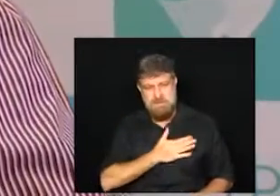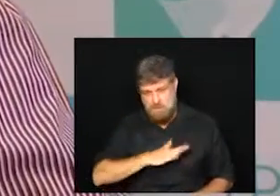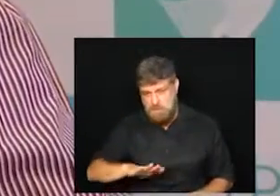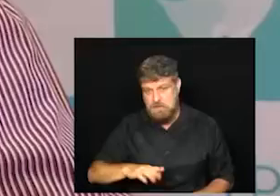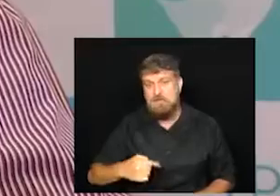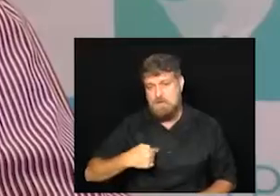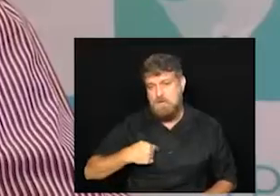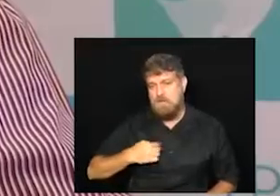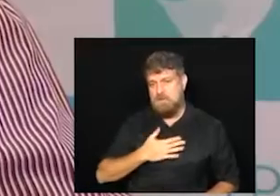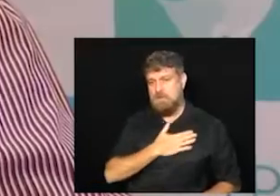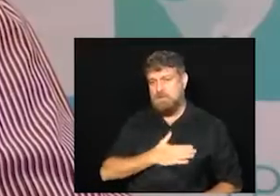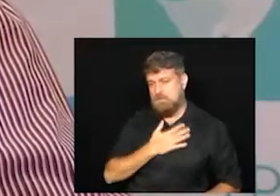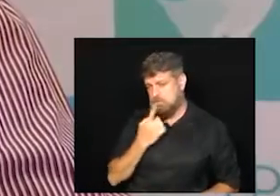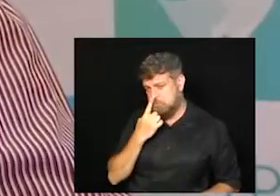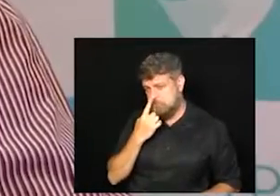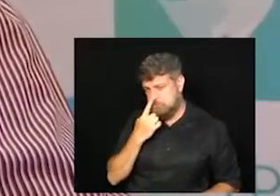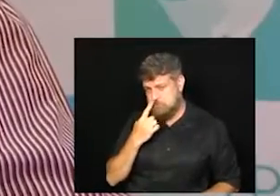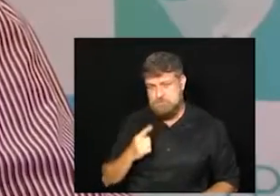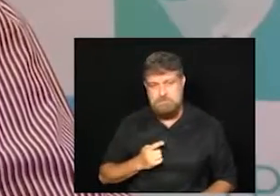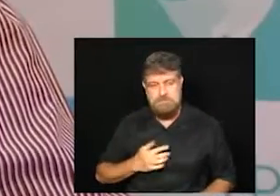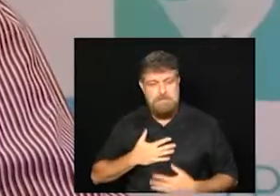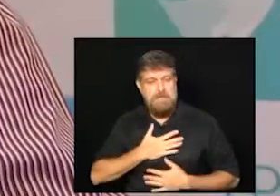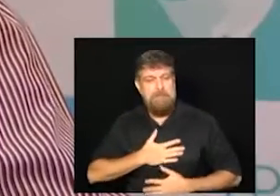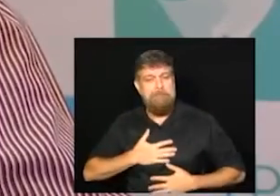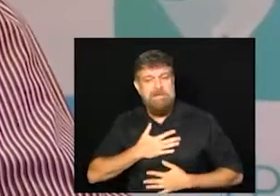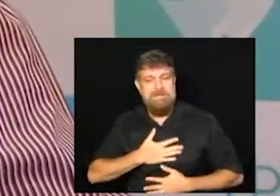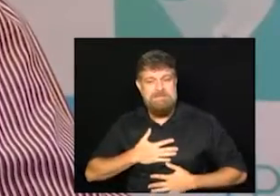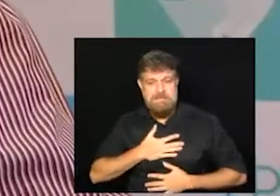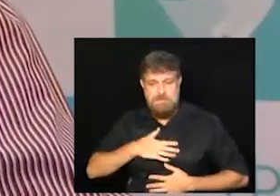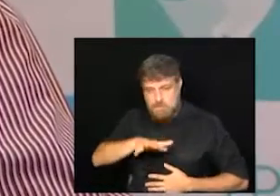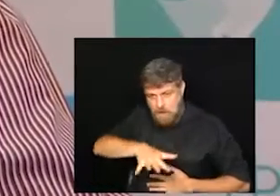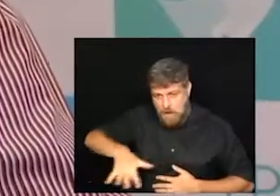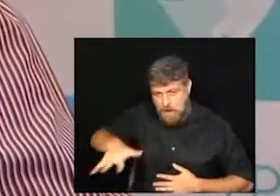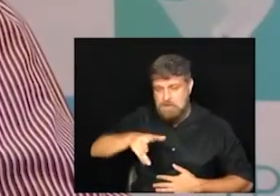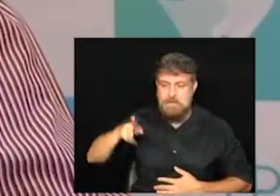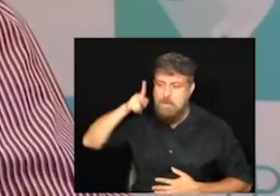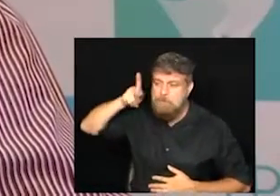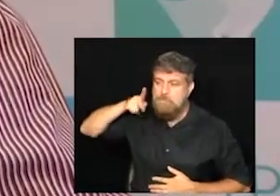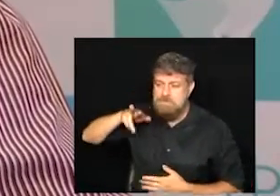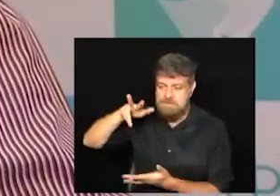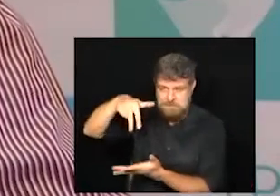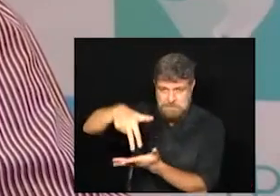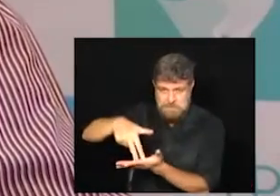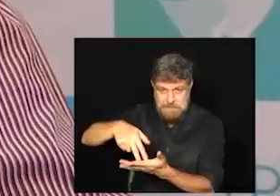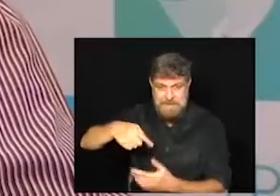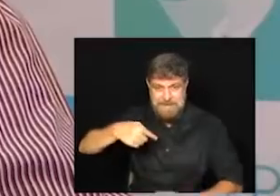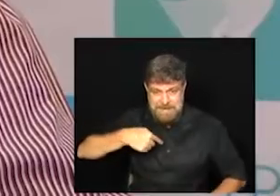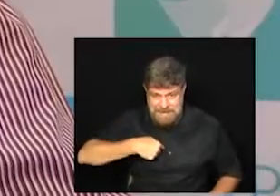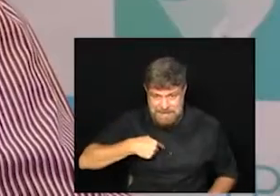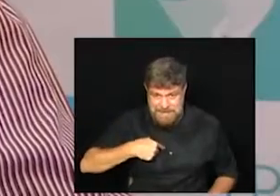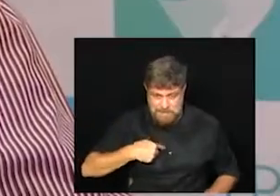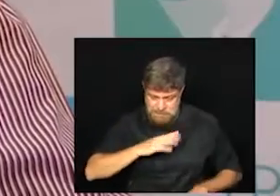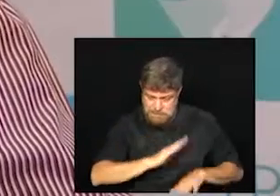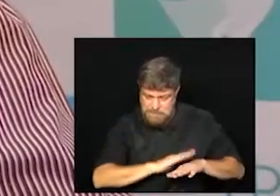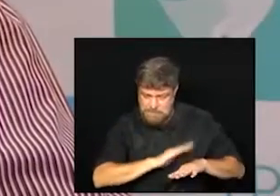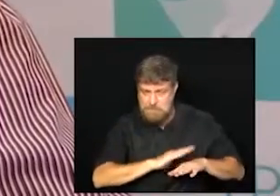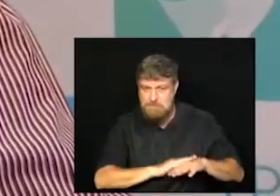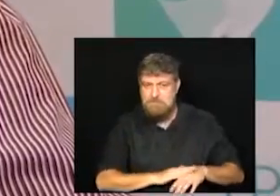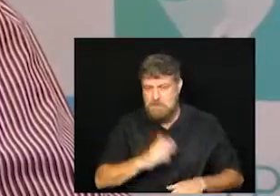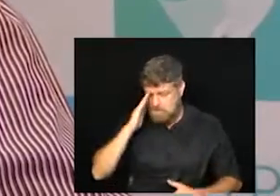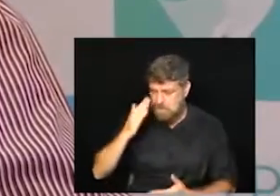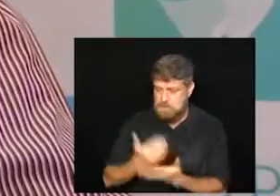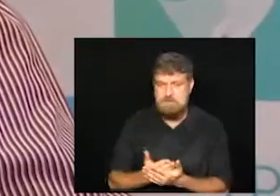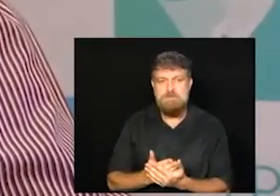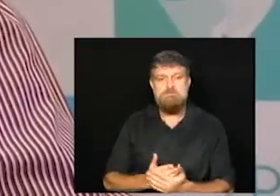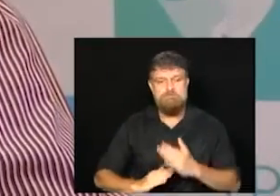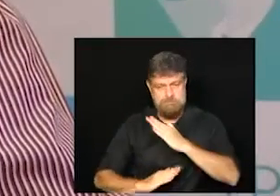gosto. Para mim é prazeroso. Então, o que depender de mim, pode ter certeza que eu estou no meio